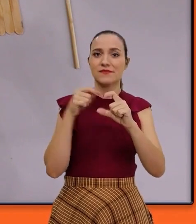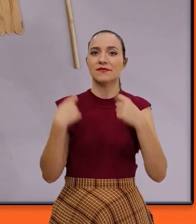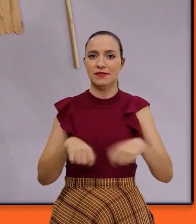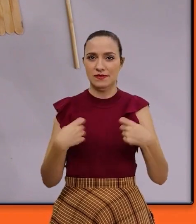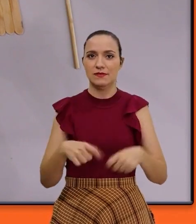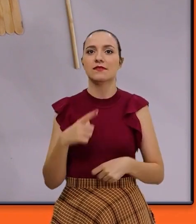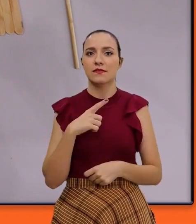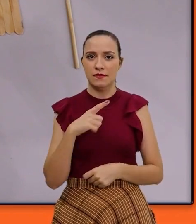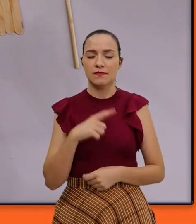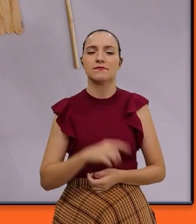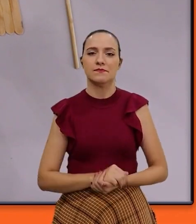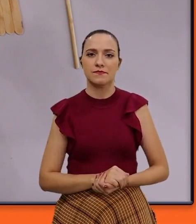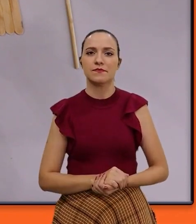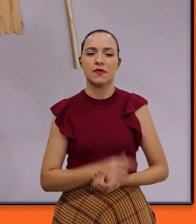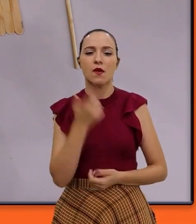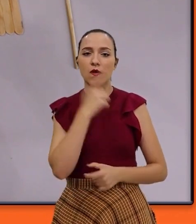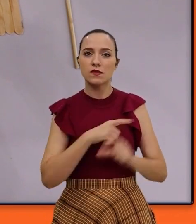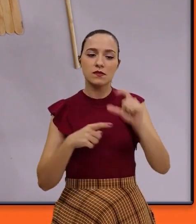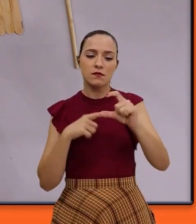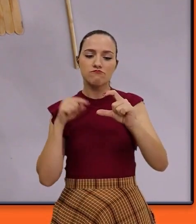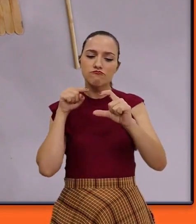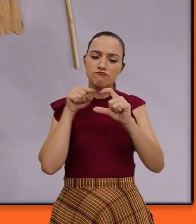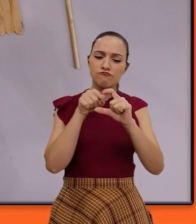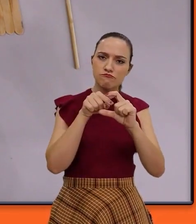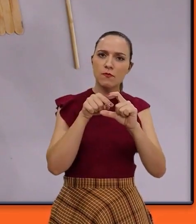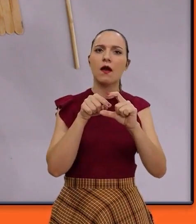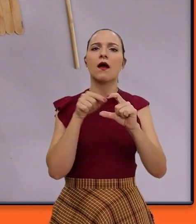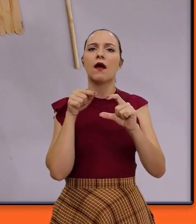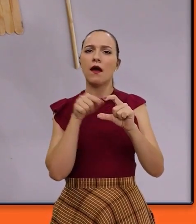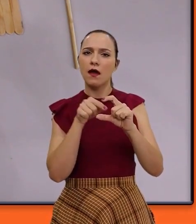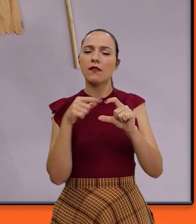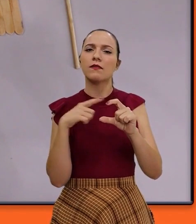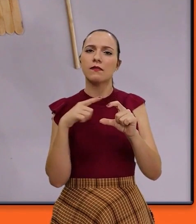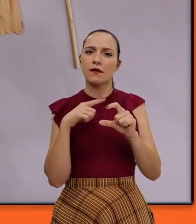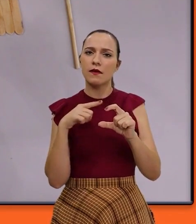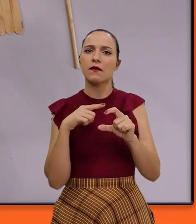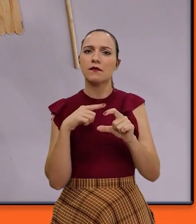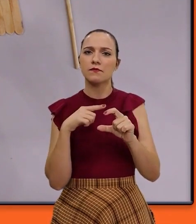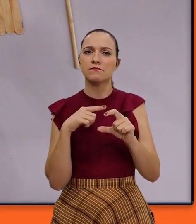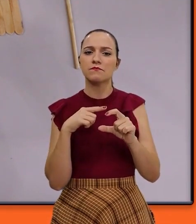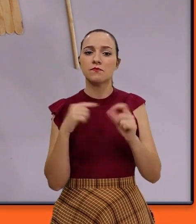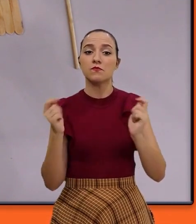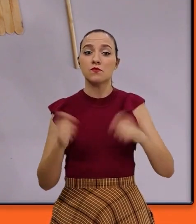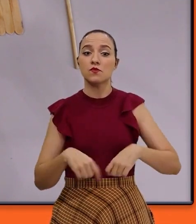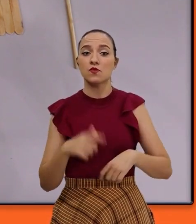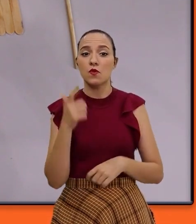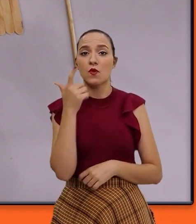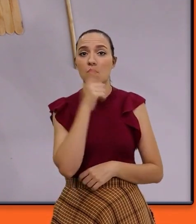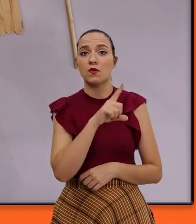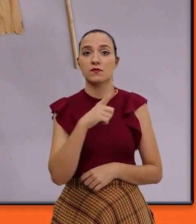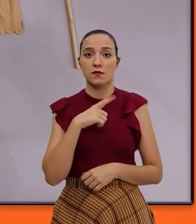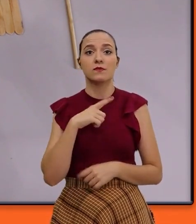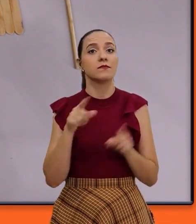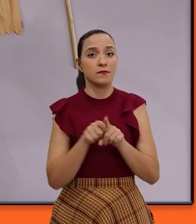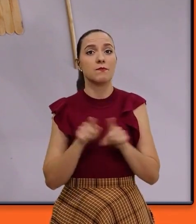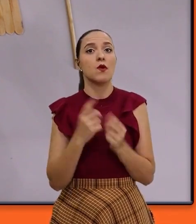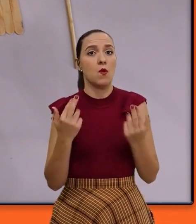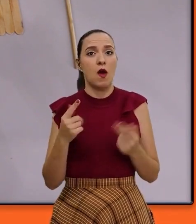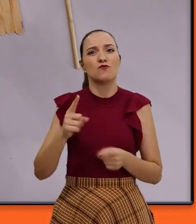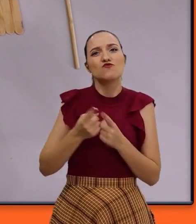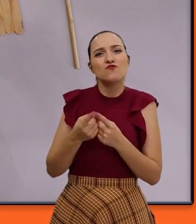até conseguir um orifício que o palito de churrasquinho consiga entrar através